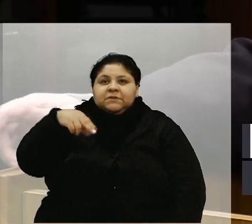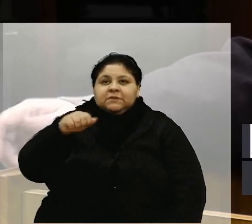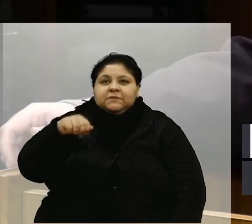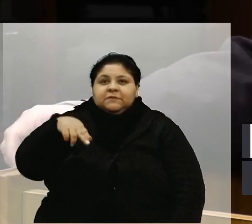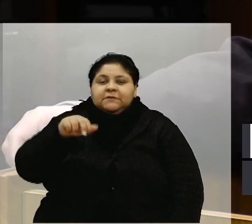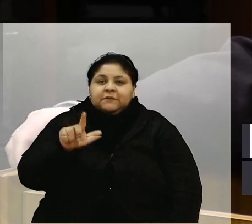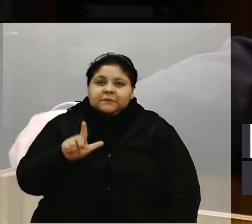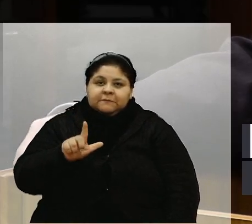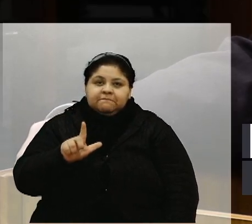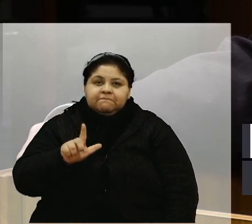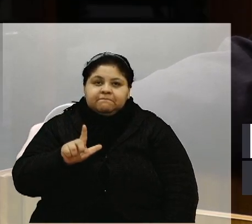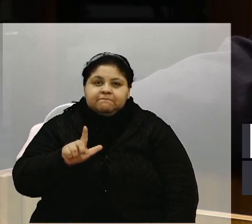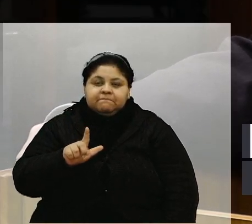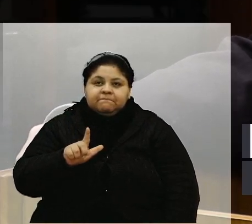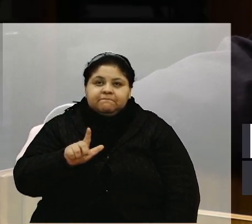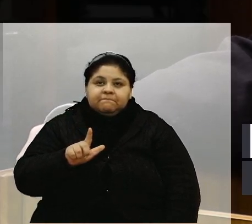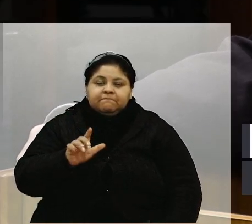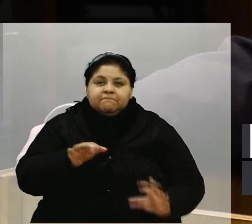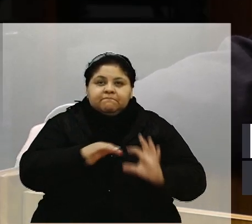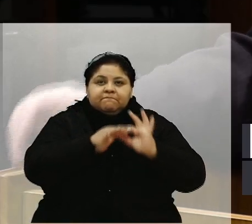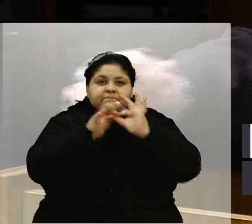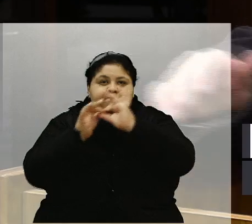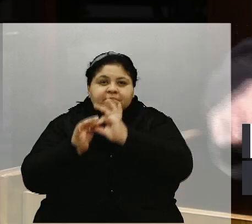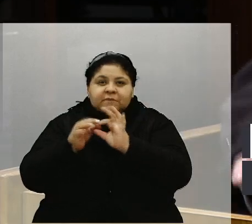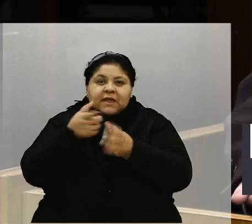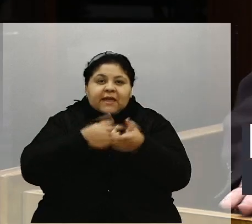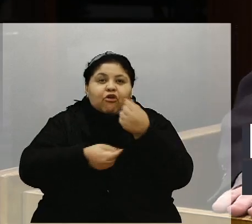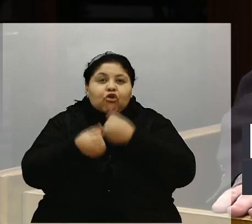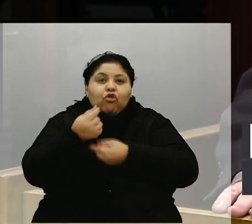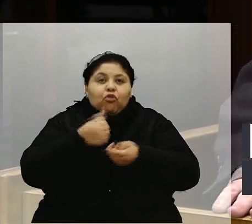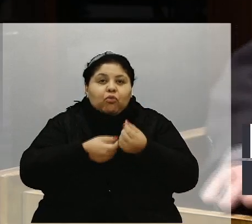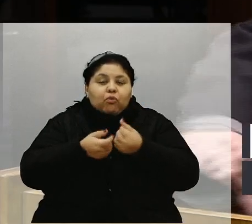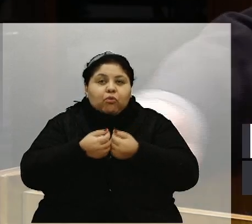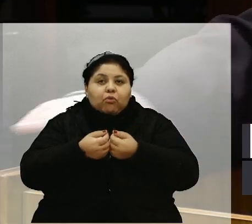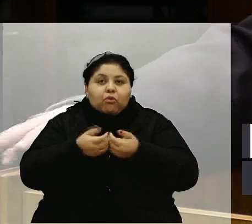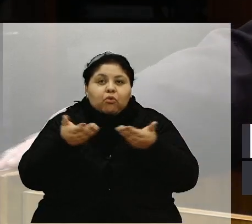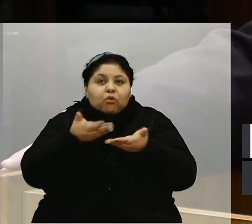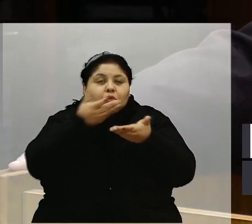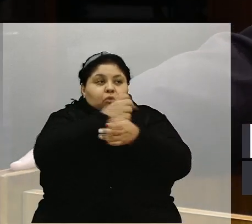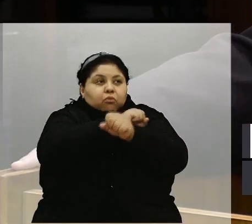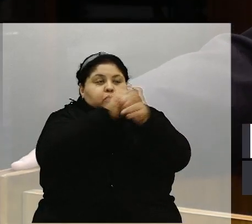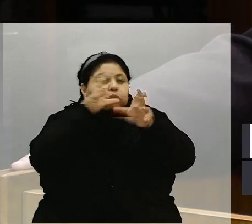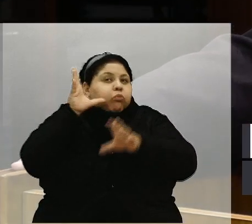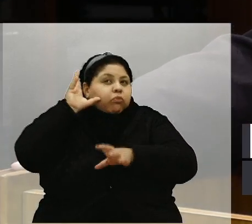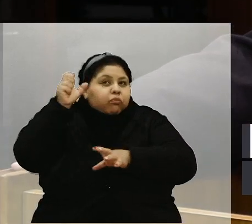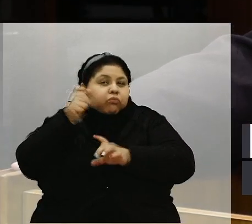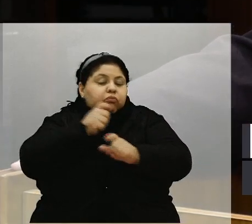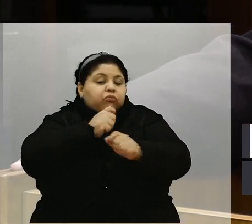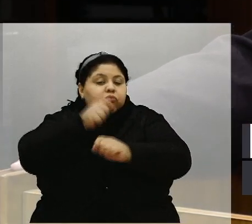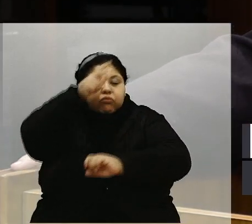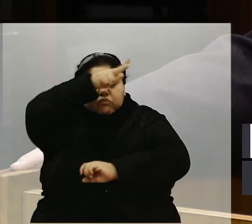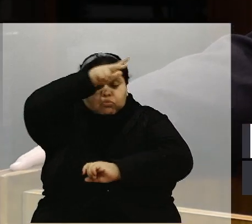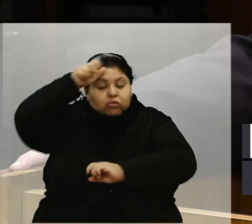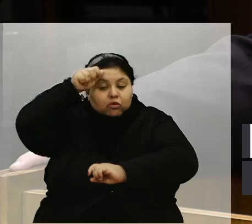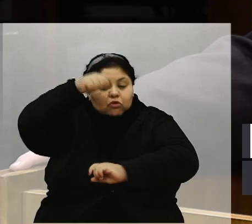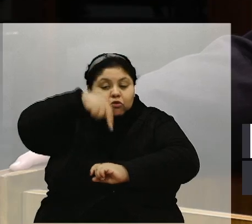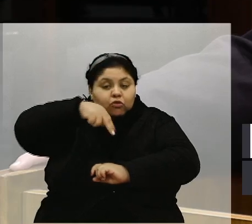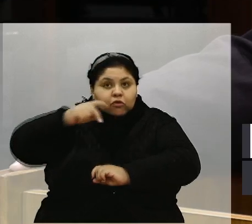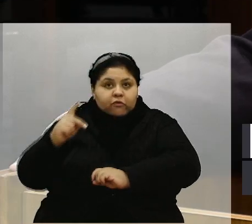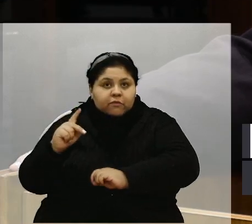que nos liga à economia. Hoje pela manhã também eu vi a entrevista do prefeito de Nova